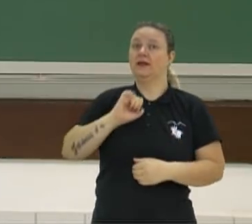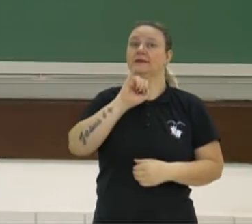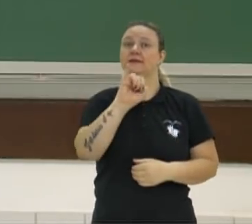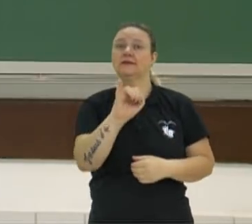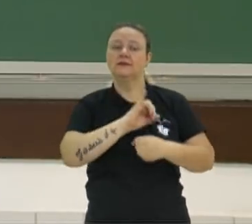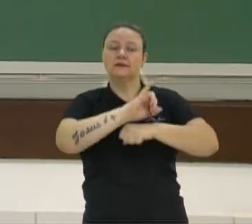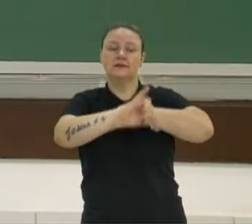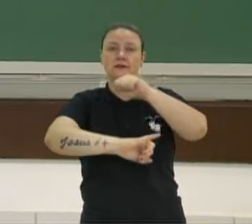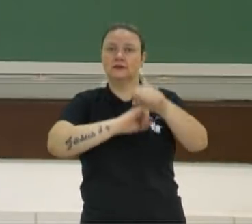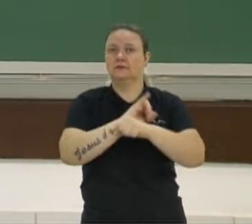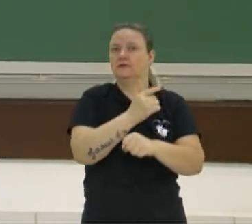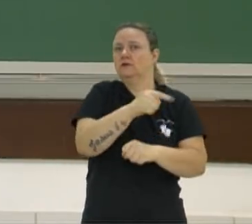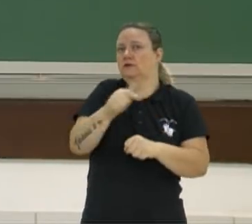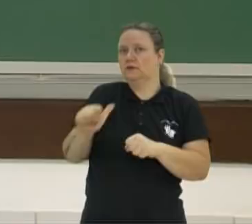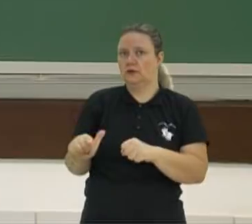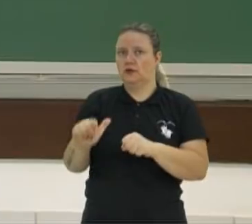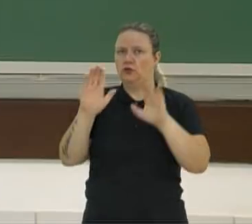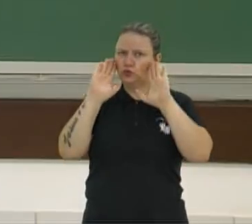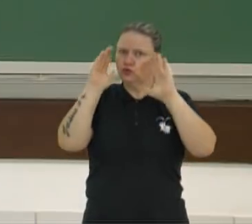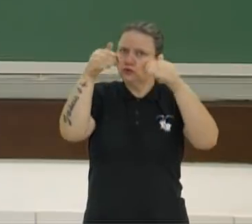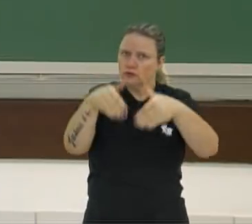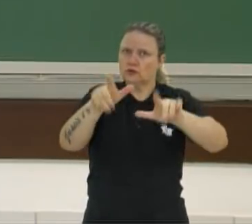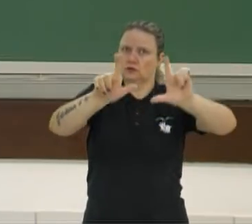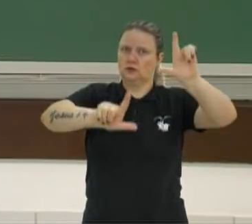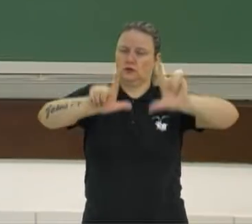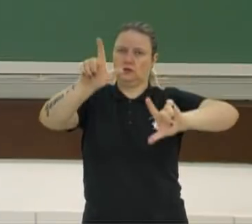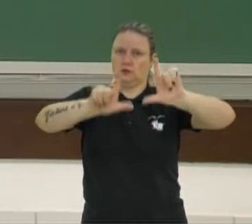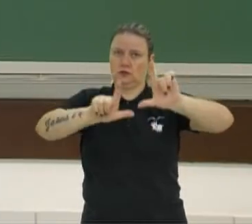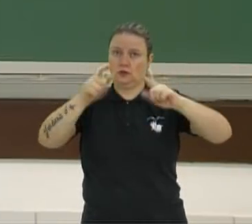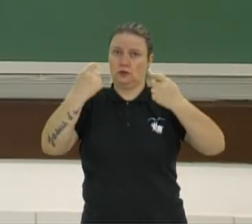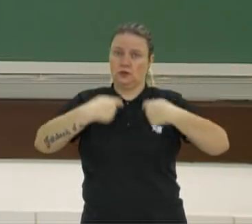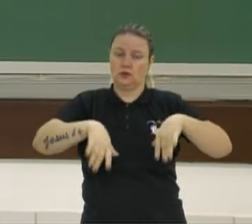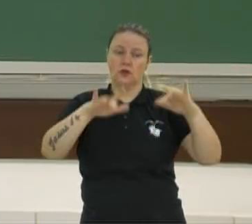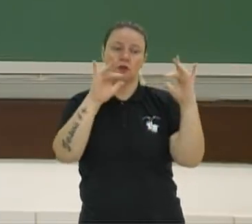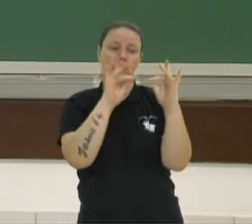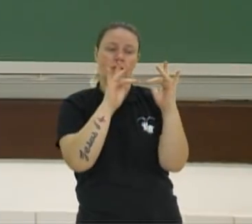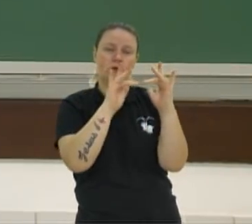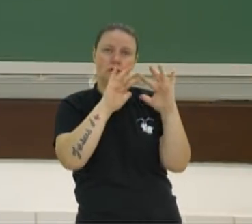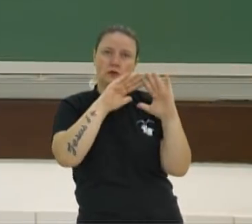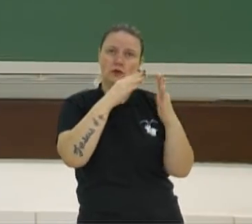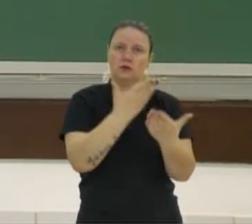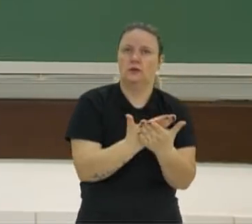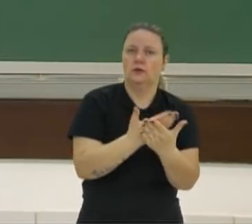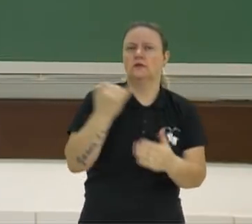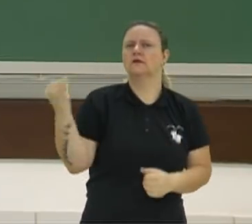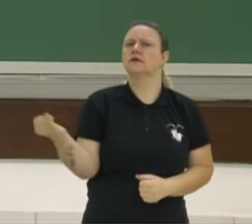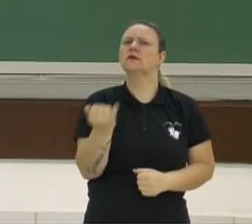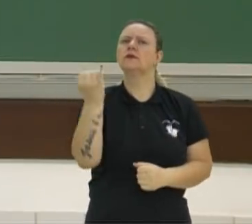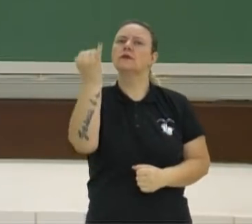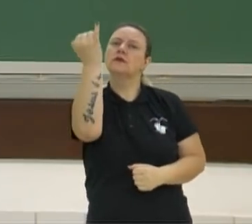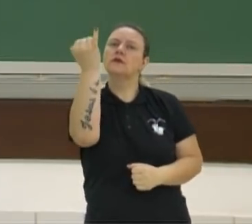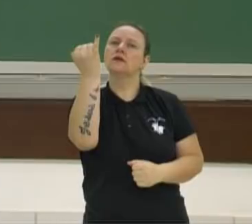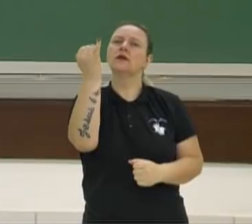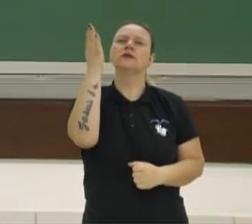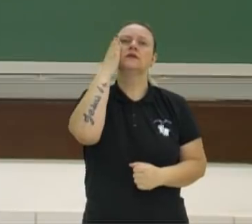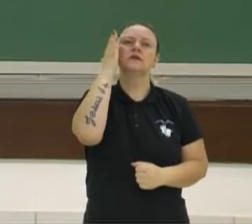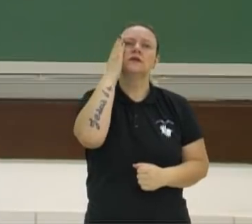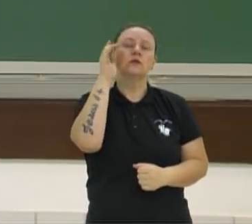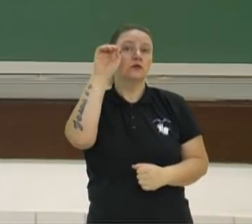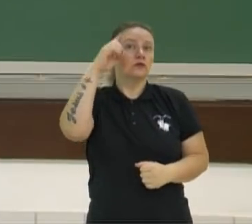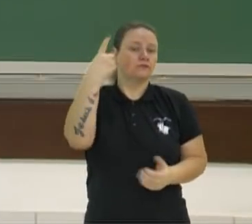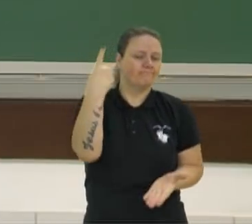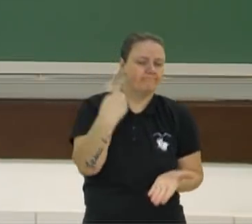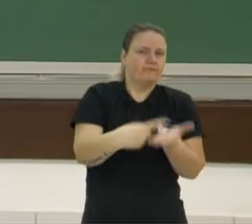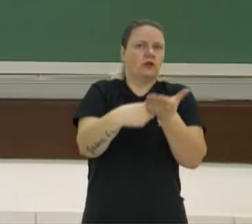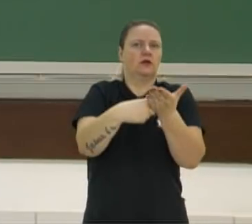a televisão para estudar, mantenha contato com o seu colégio. É muito importante, porque assim você saberá os dias para retirar